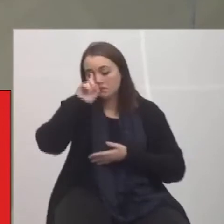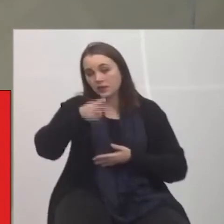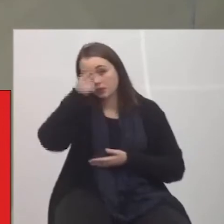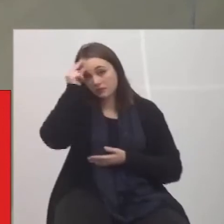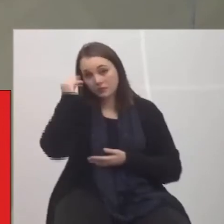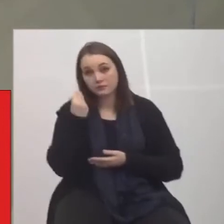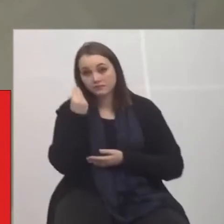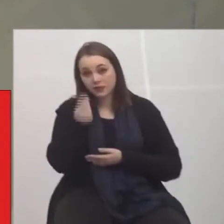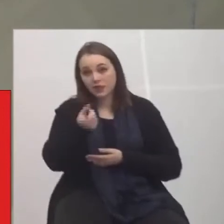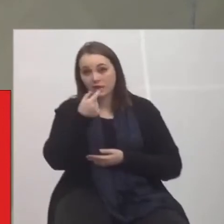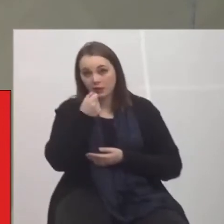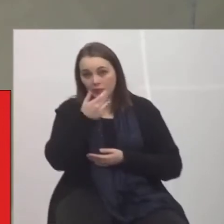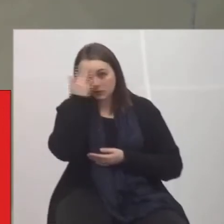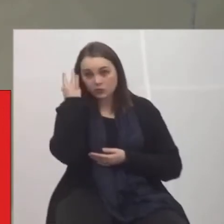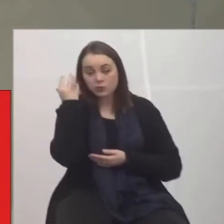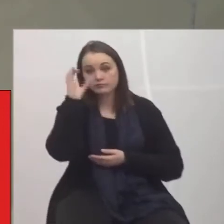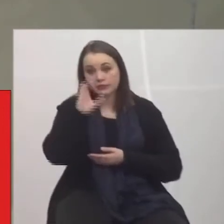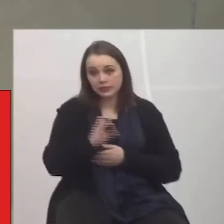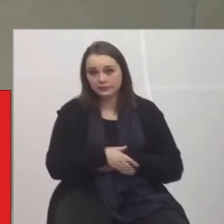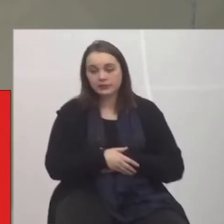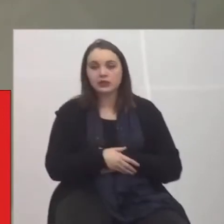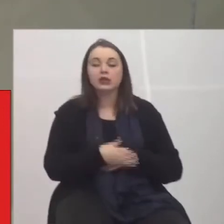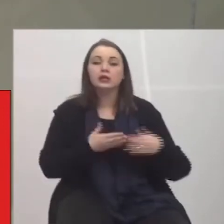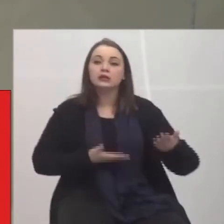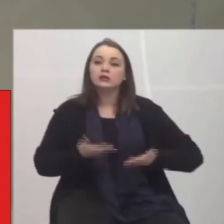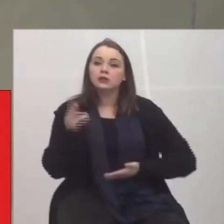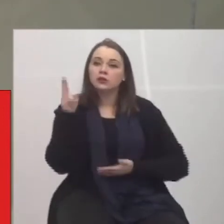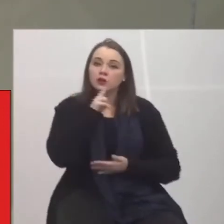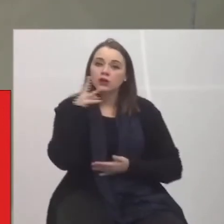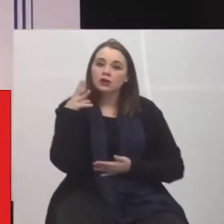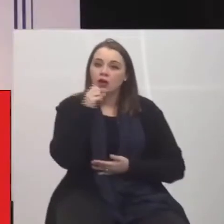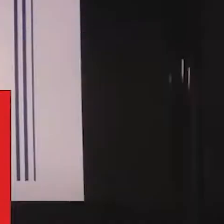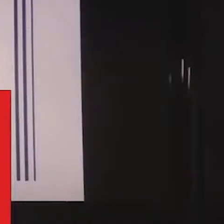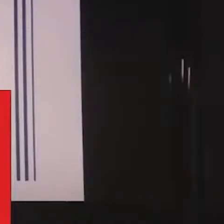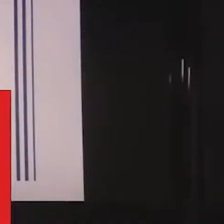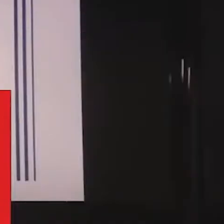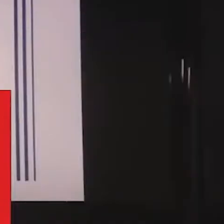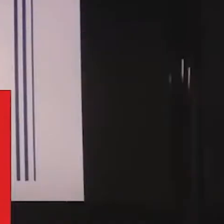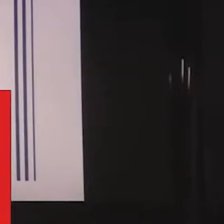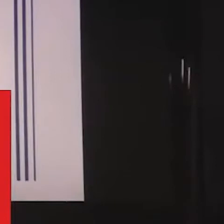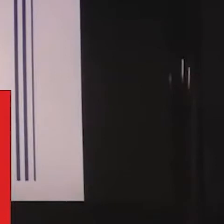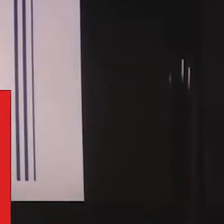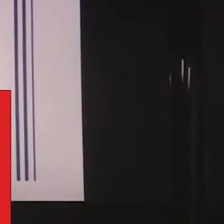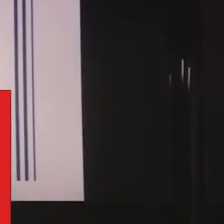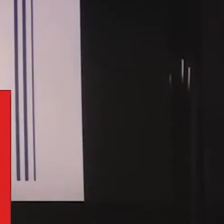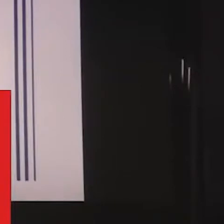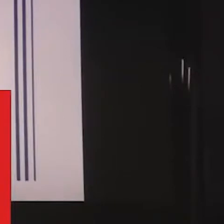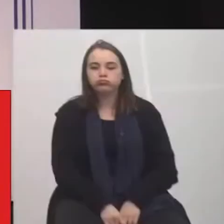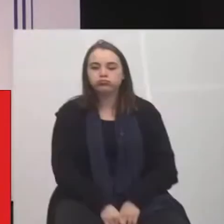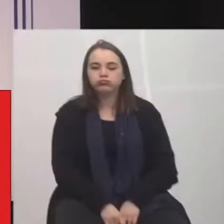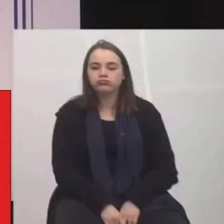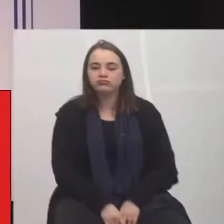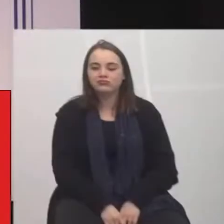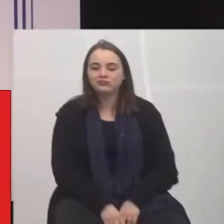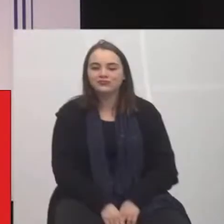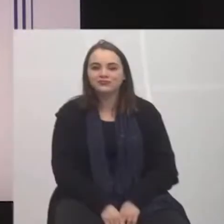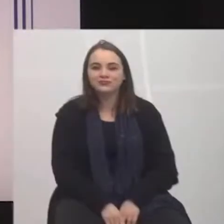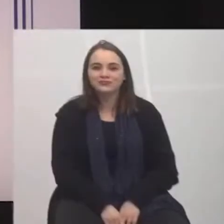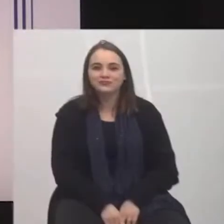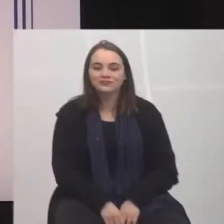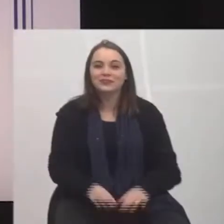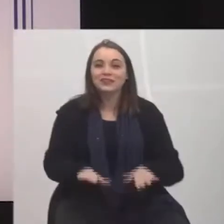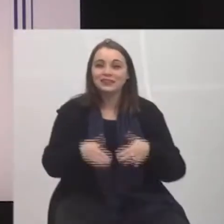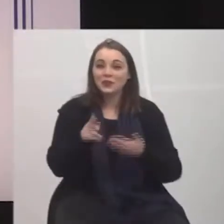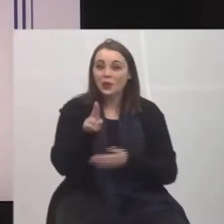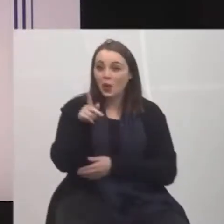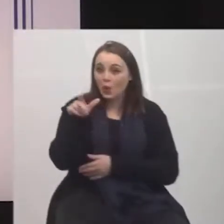Os serviços de urgência e emergência, então, que são a UPA, 24 horas da Boa Vista, e o centro de triagem, então, a gente traz ali